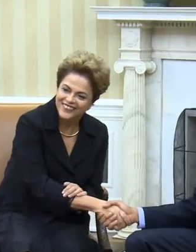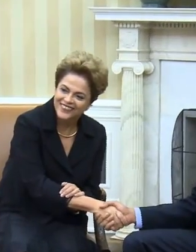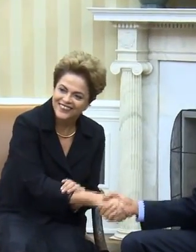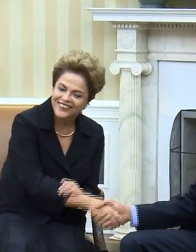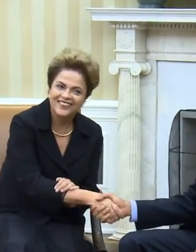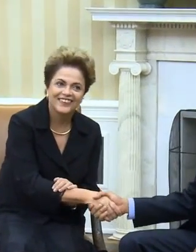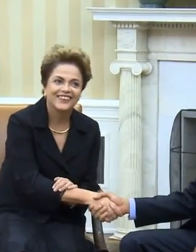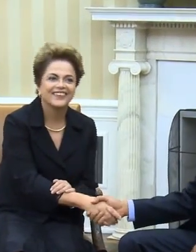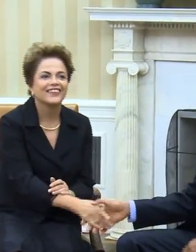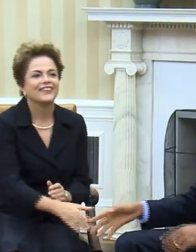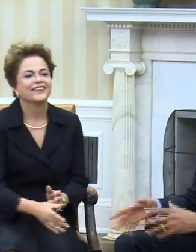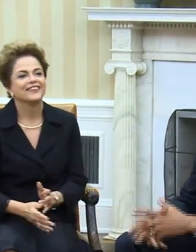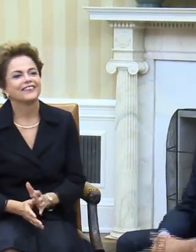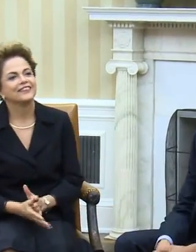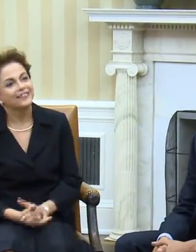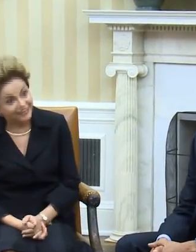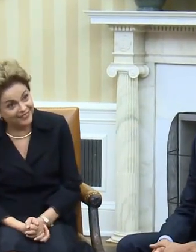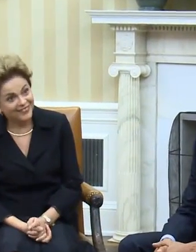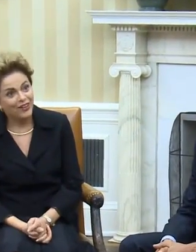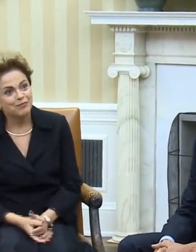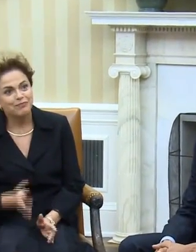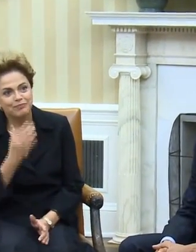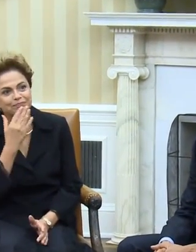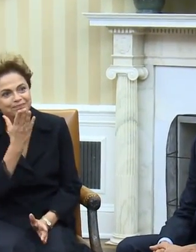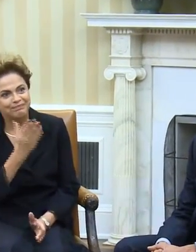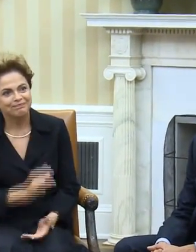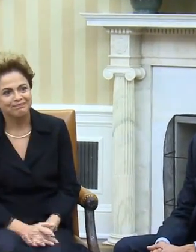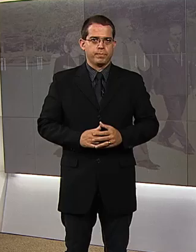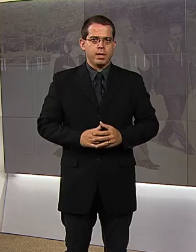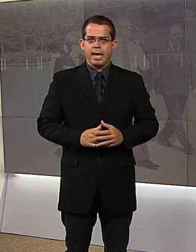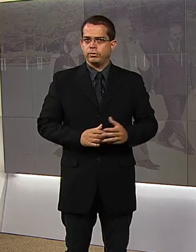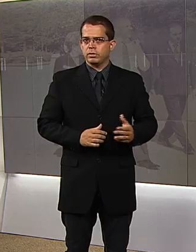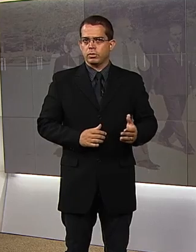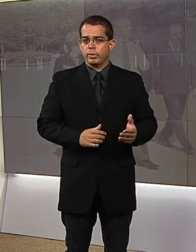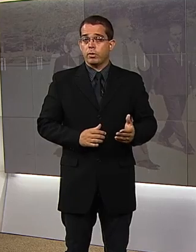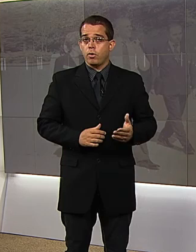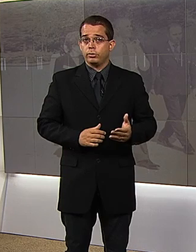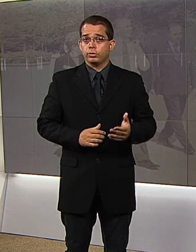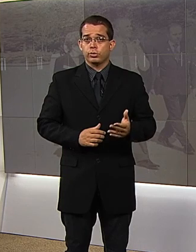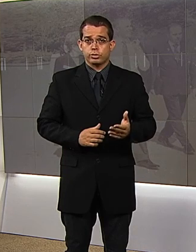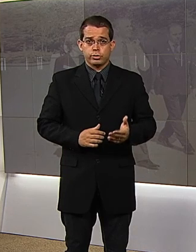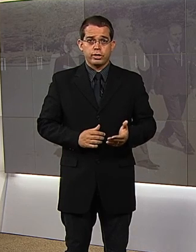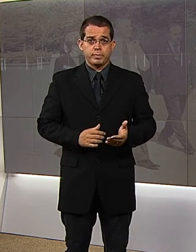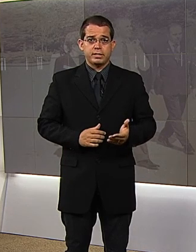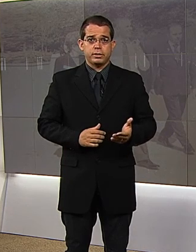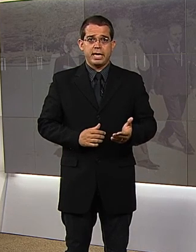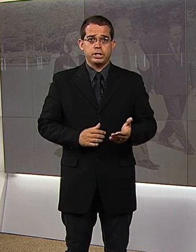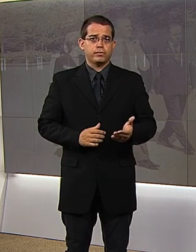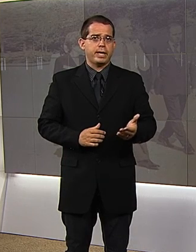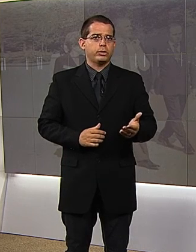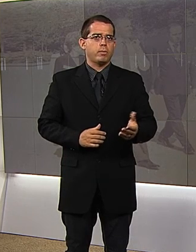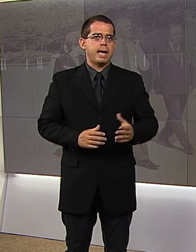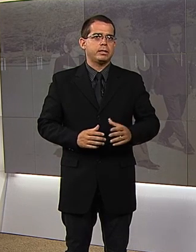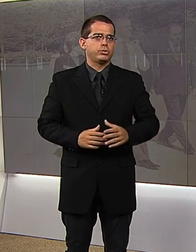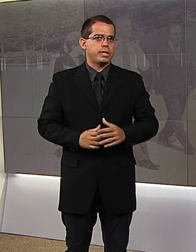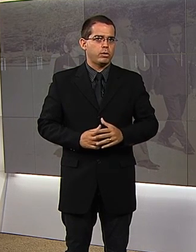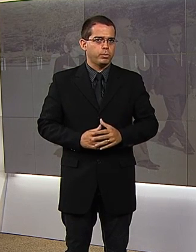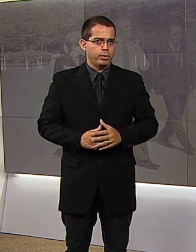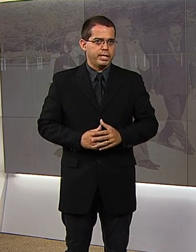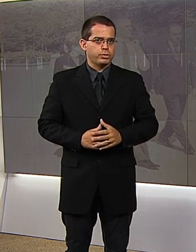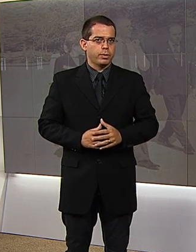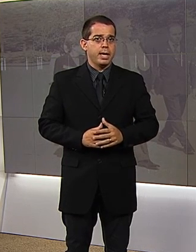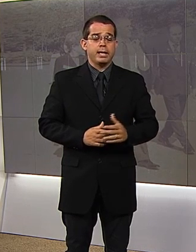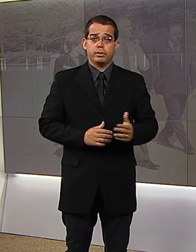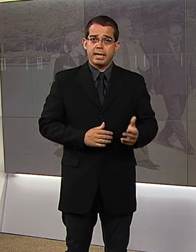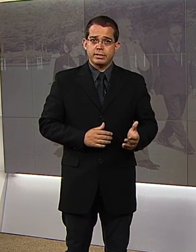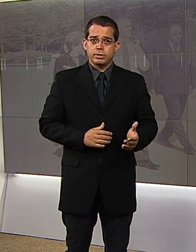investimentos educação ciência tecnologia e inovação a intenção do encontro dos dois presidentes foi retomada do diálogo